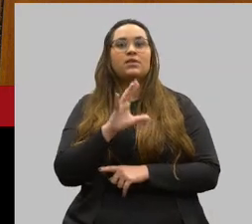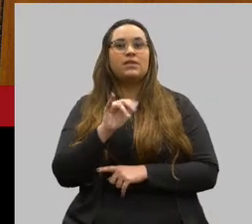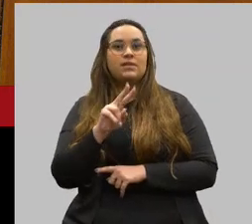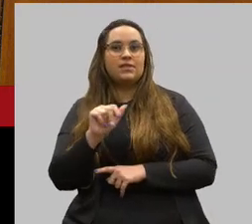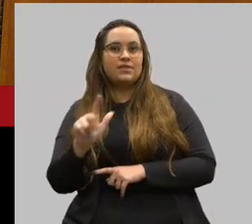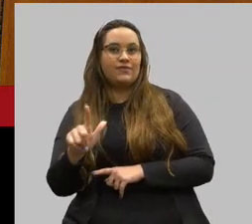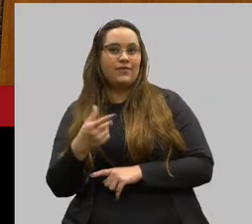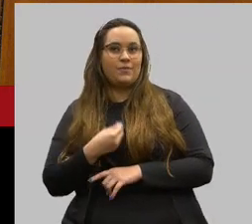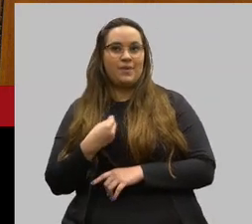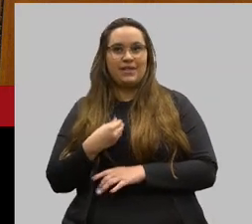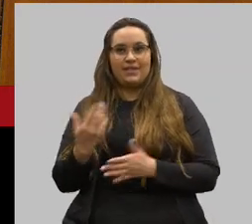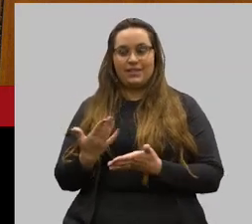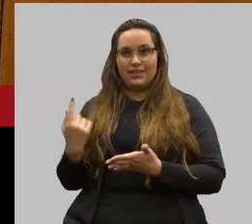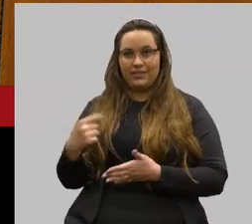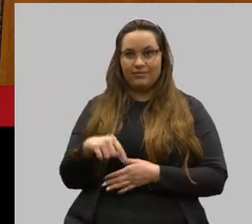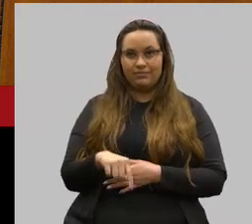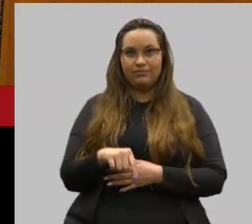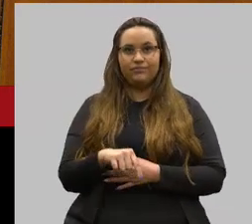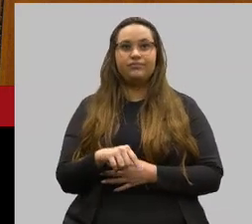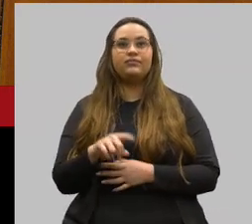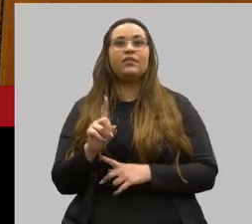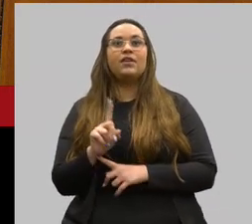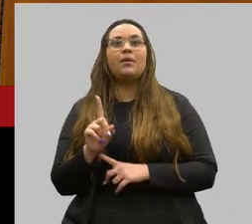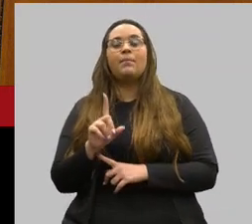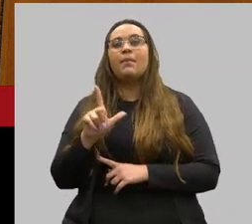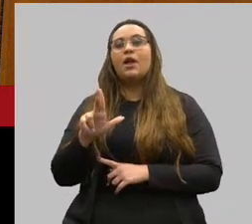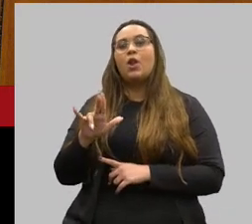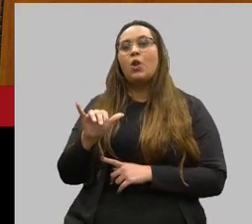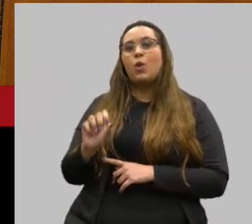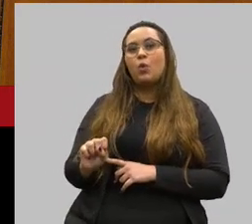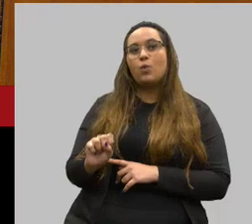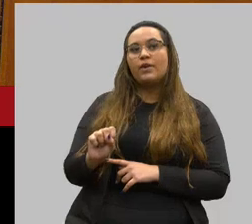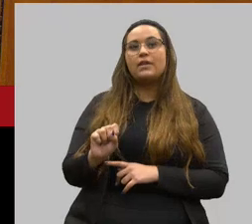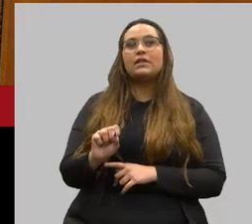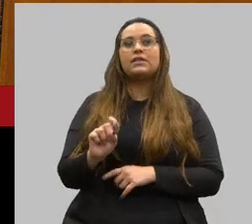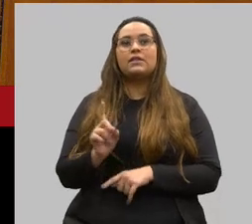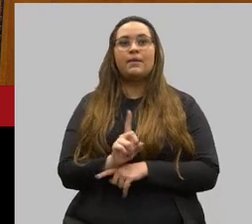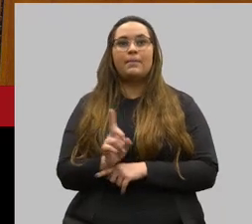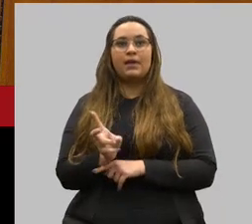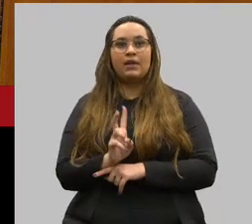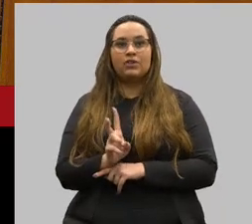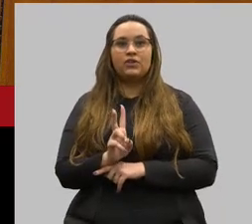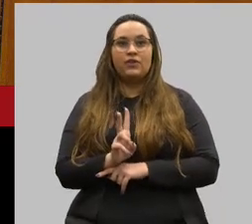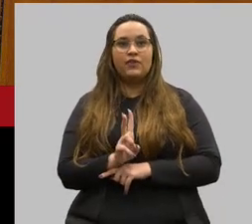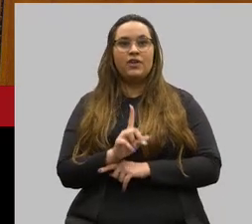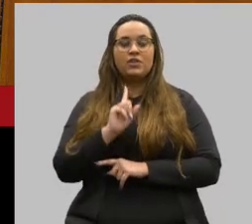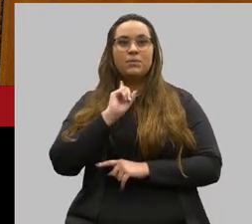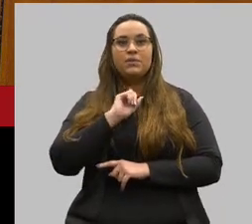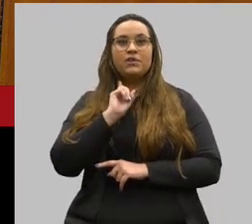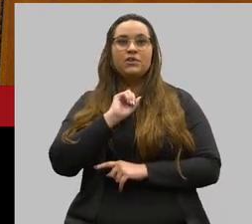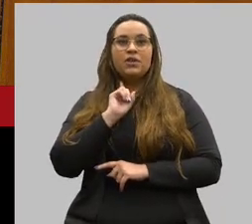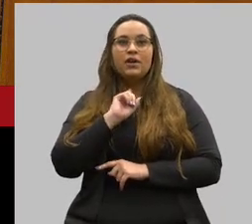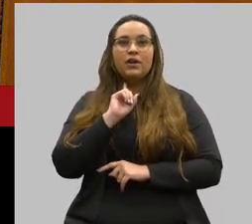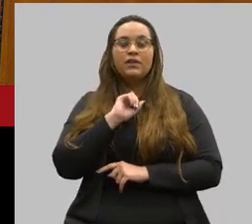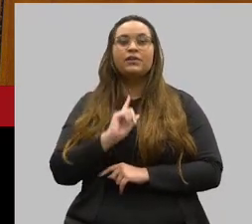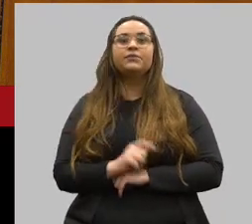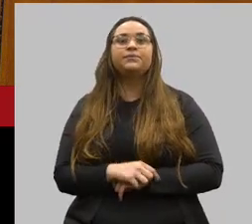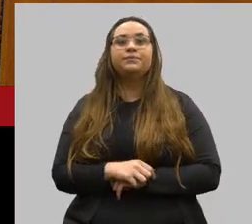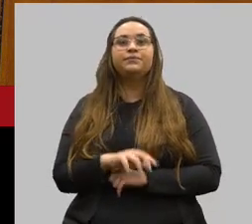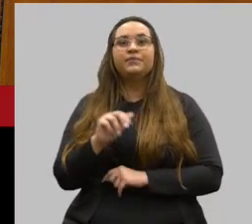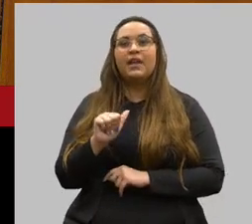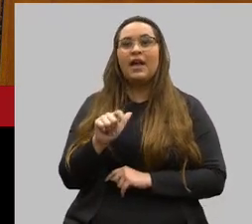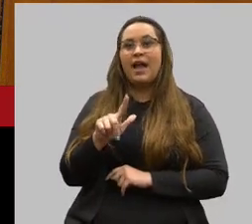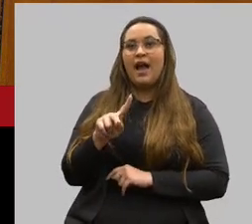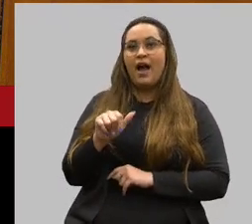faz presente Dr alí Daniel Fagundes delegado assistente da chefia da Polícia Civil estado de Minas Gerais o Dr Álvaro